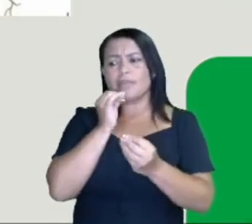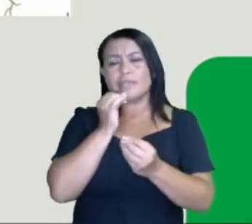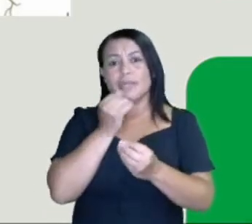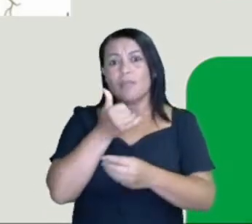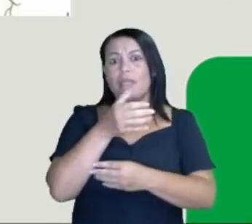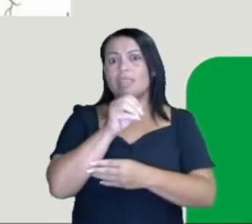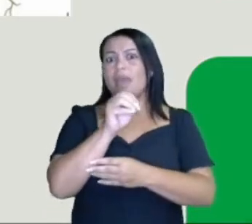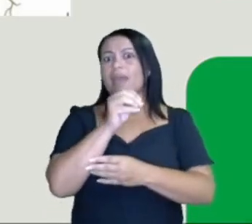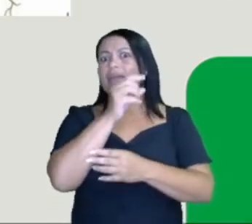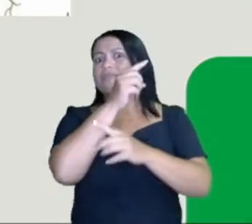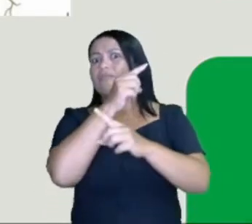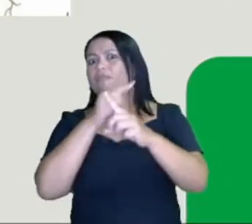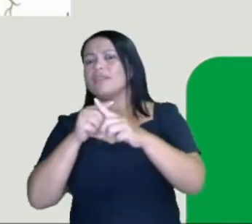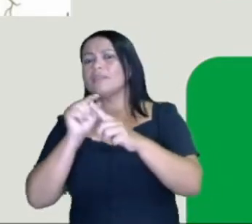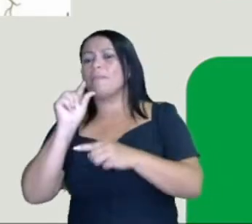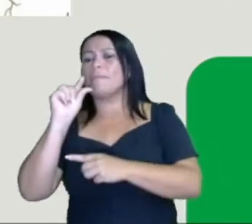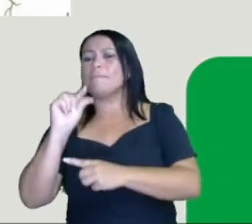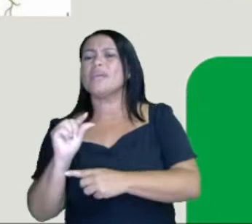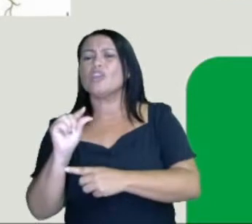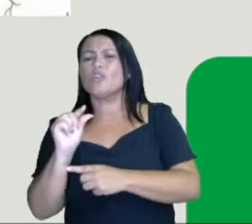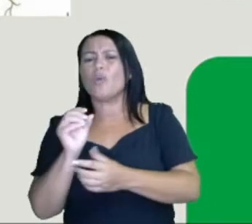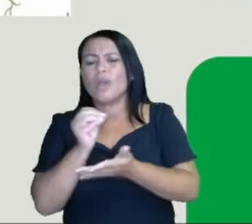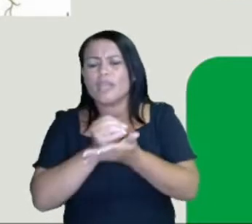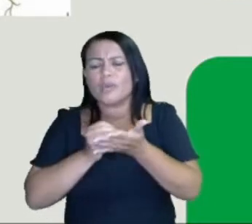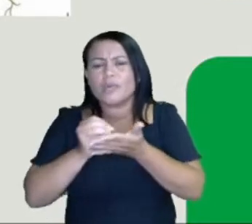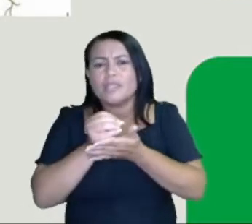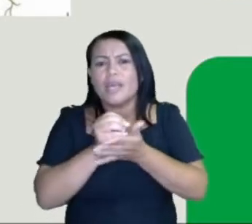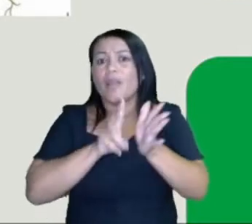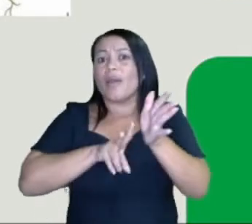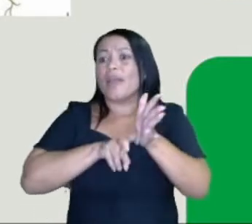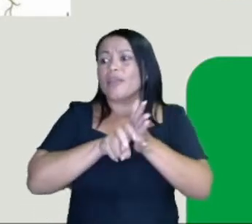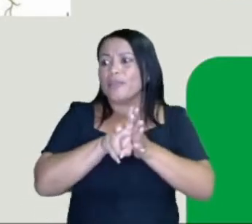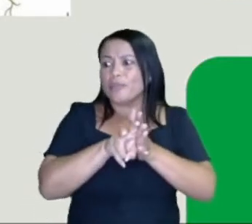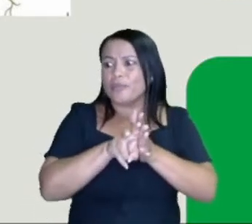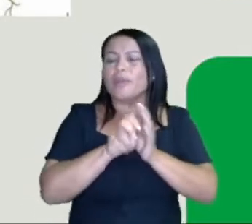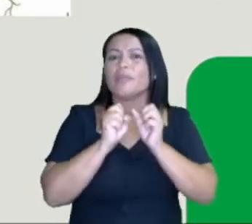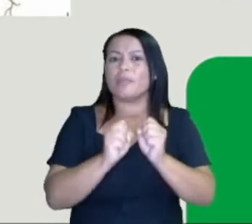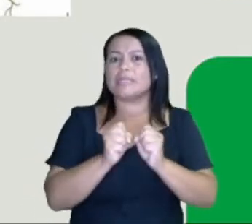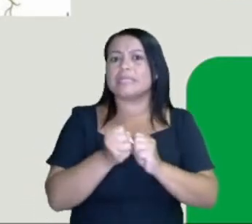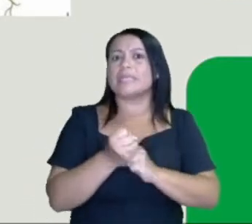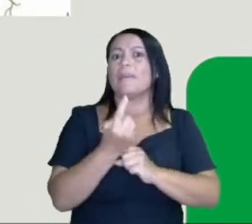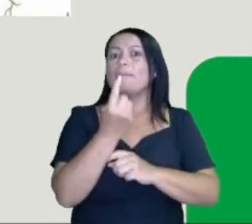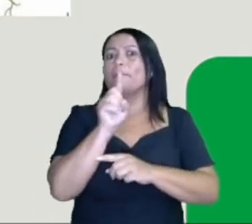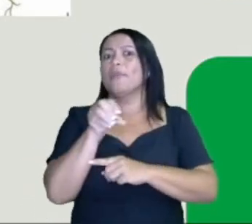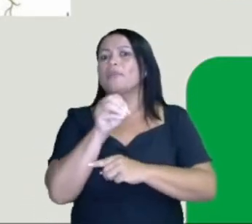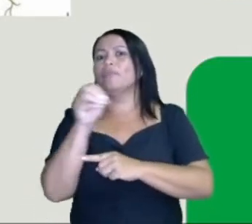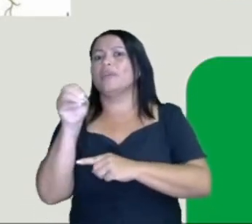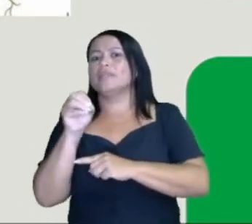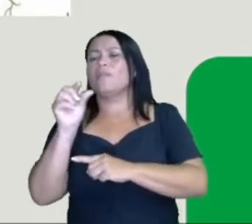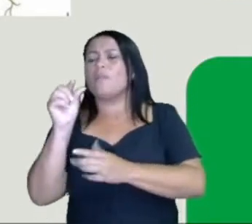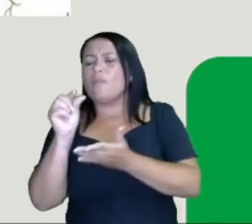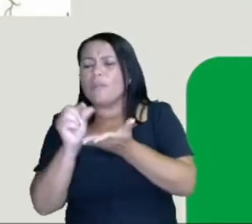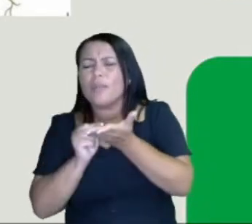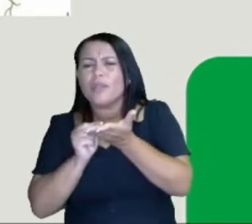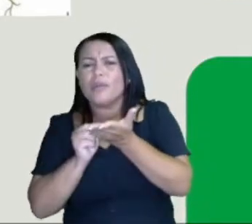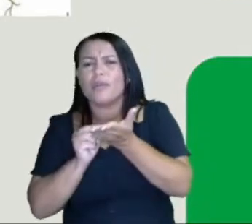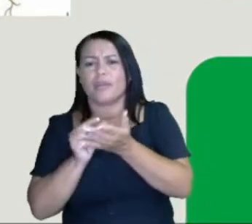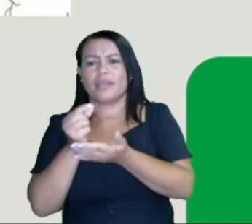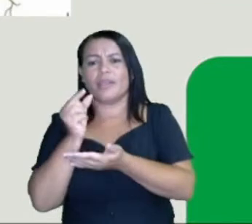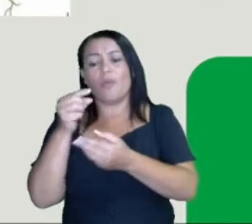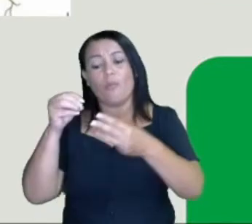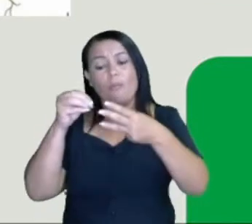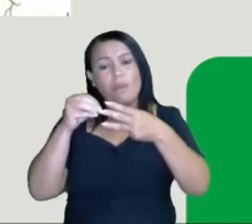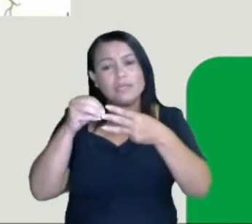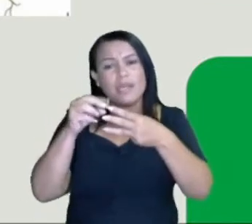do que uma célula e um vírus ser cerca de 1000 vezes menor do que uma célula. Além disso,